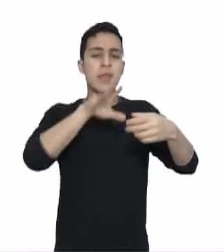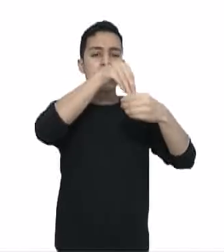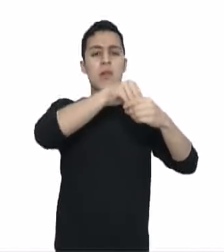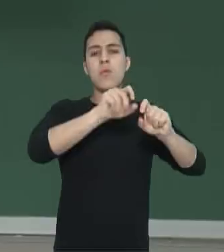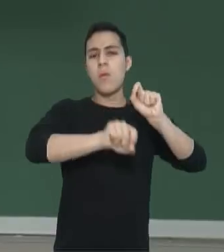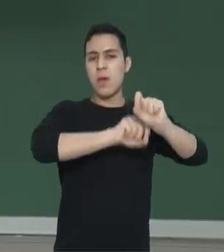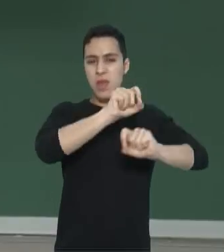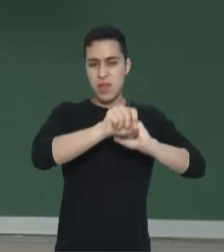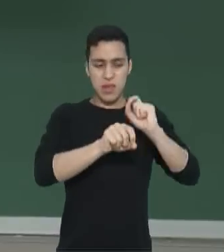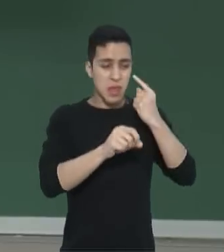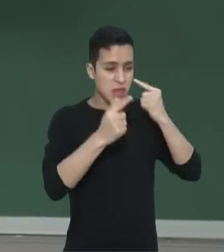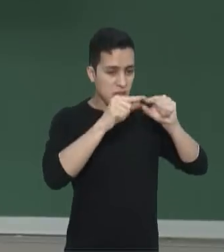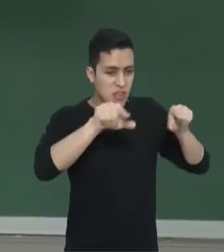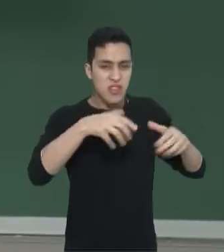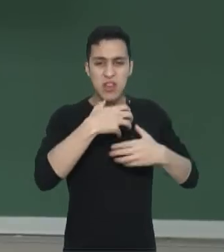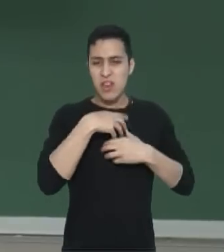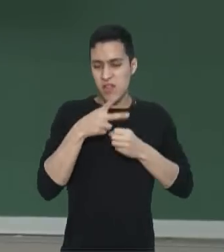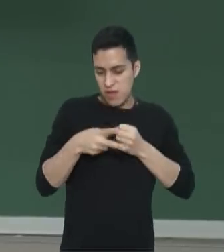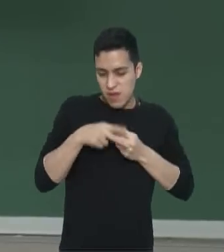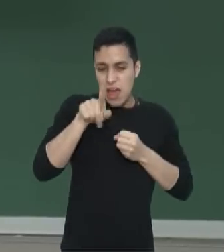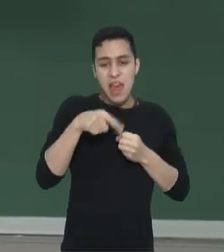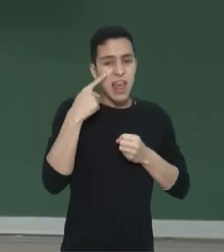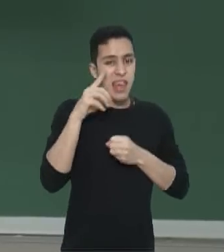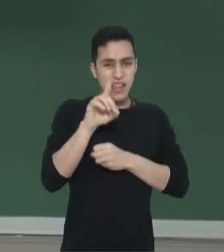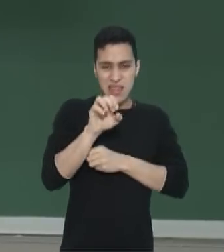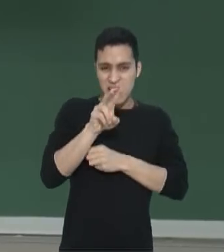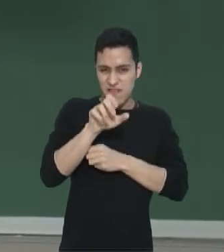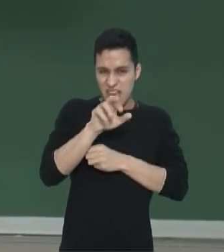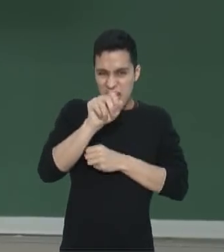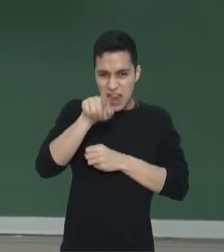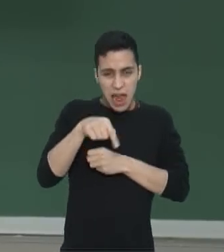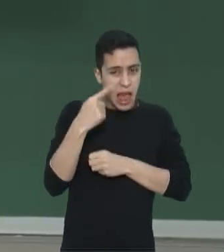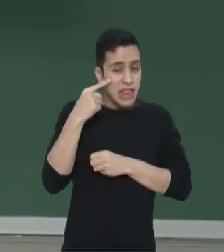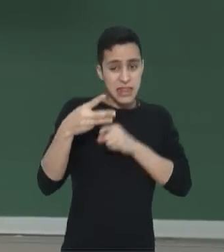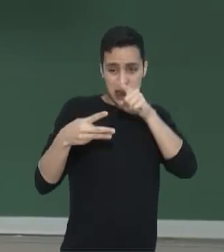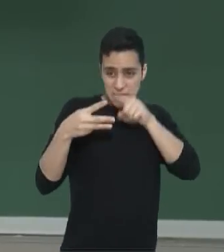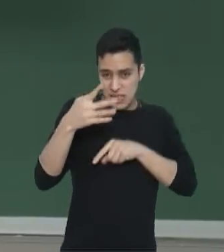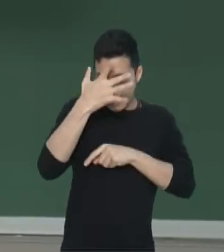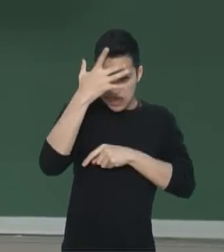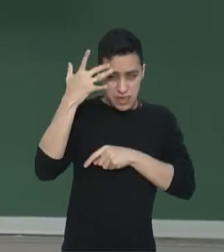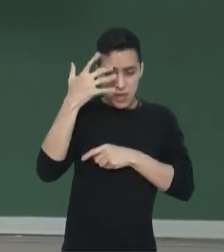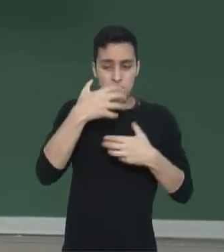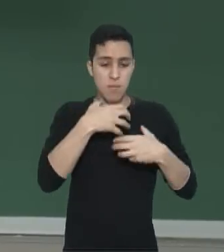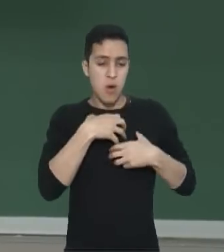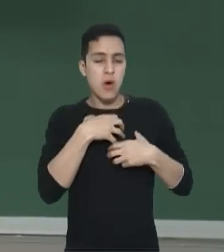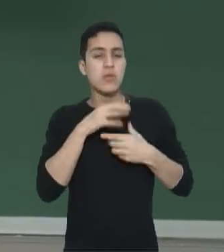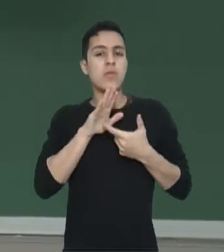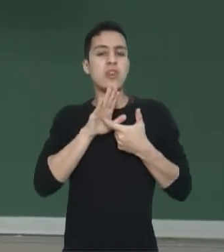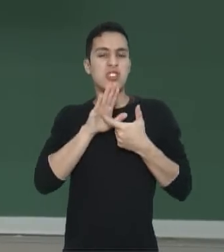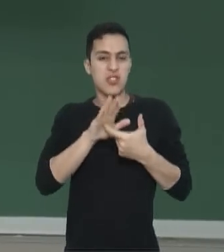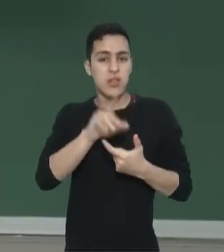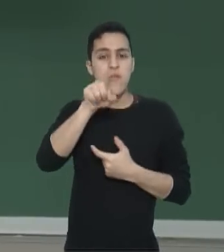ok? Forma verbal, deverá, terceira pessoa, modo indicativo, futuro.